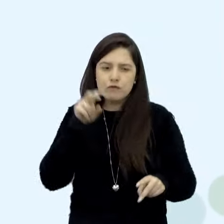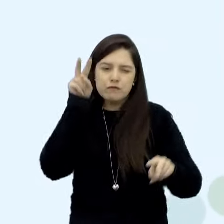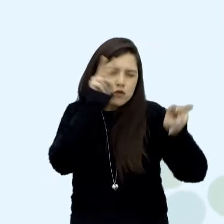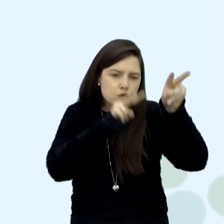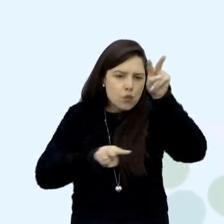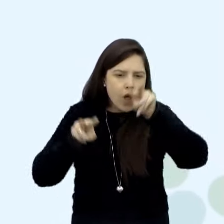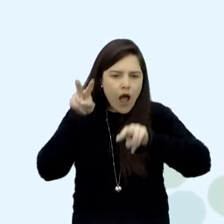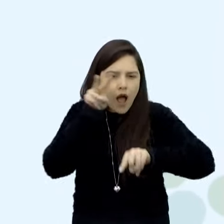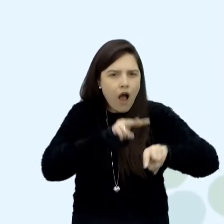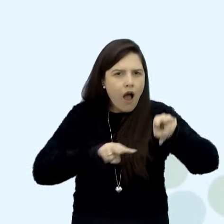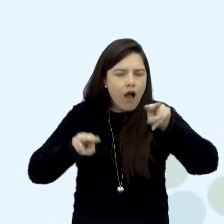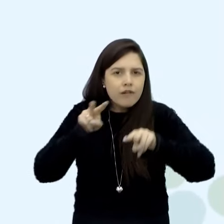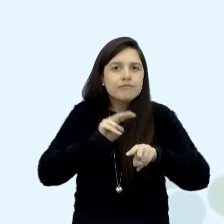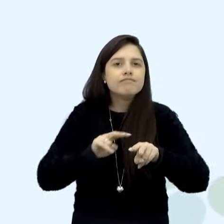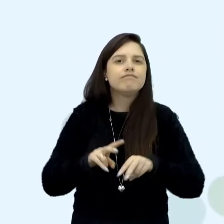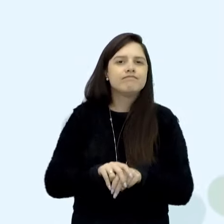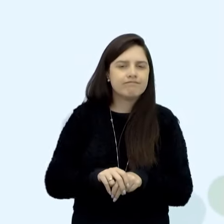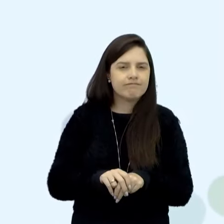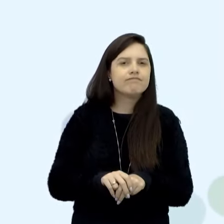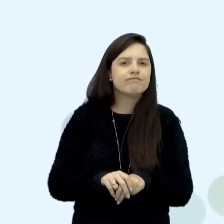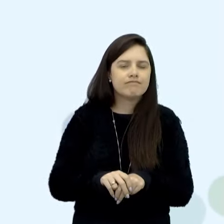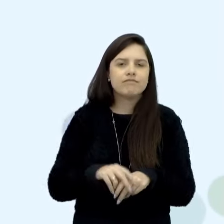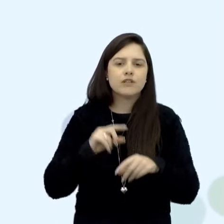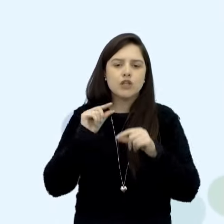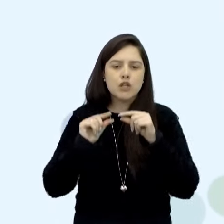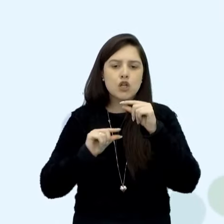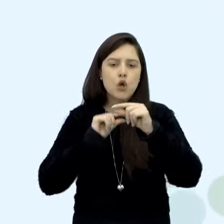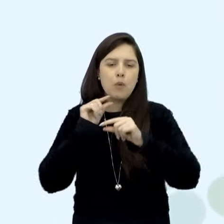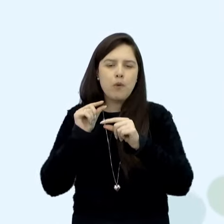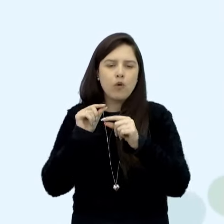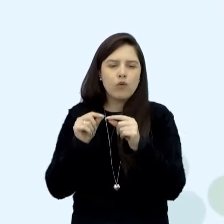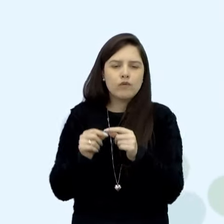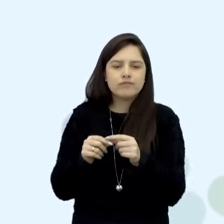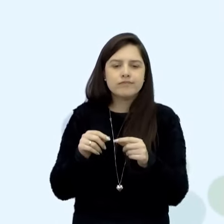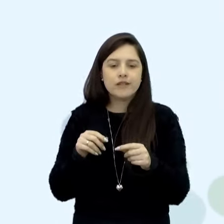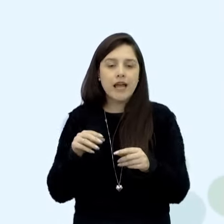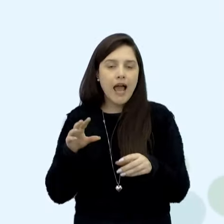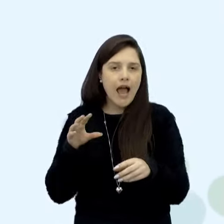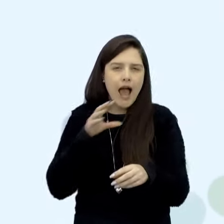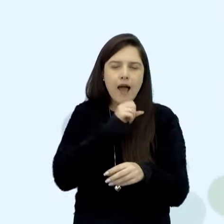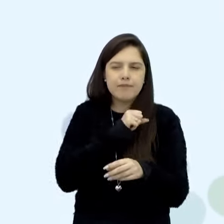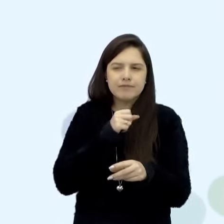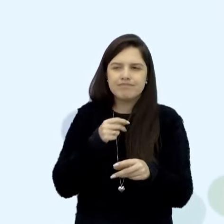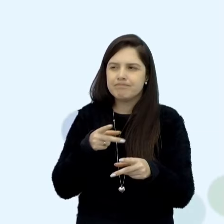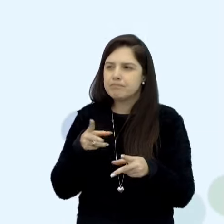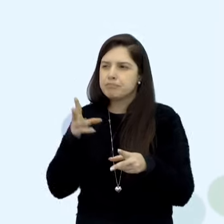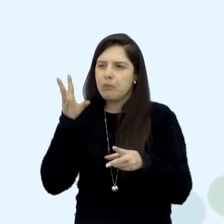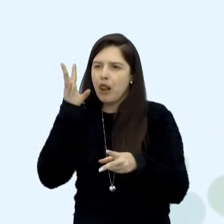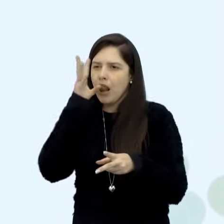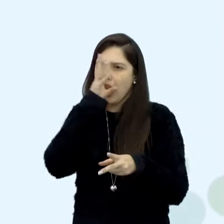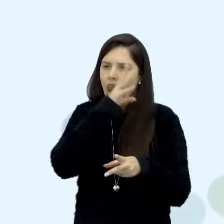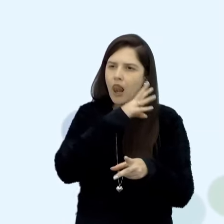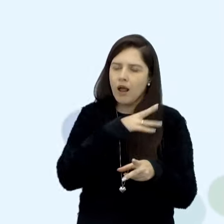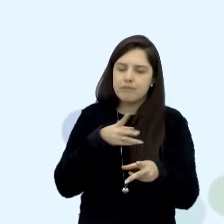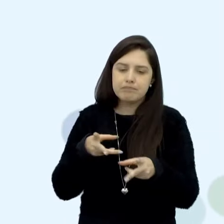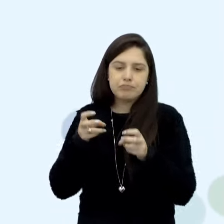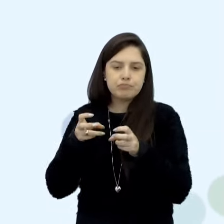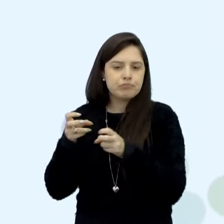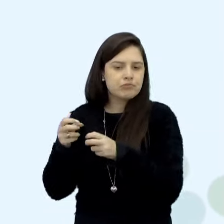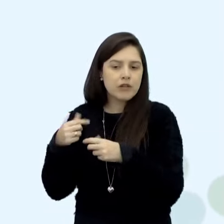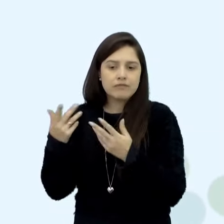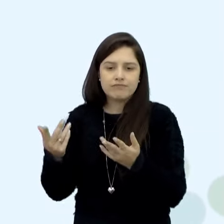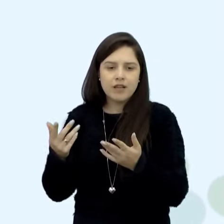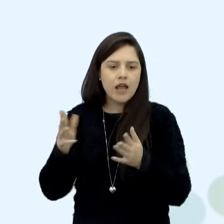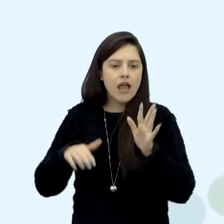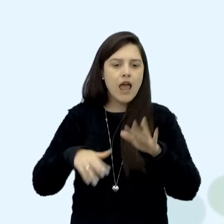visual, e com o imediatamente percebido, com as coisas que você percebe, tá? Com as